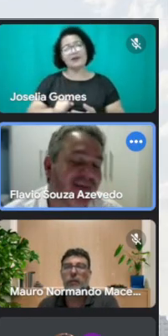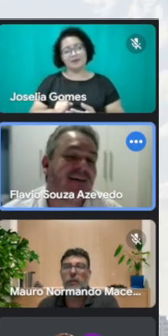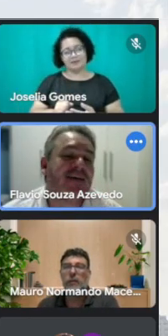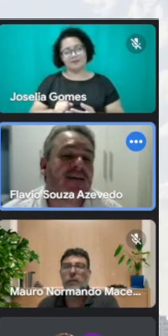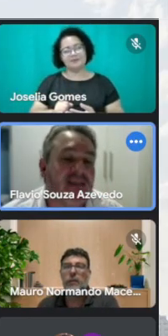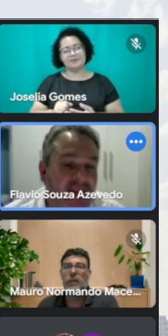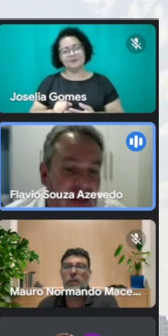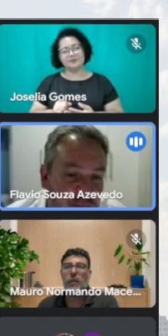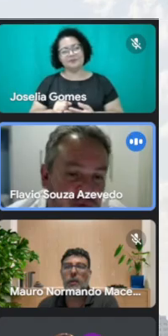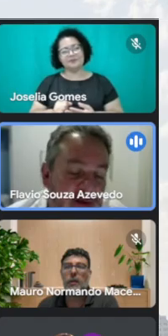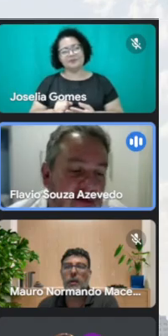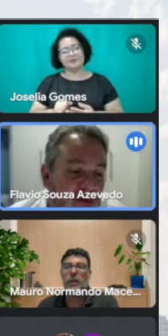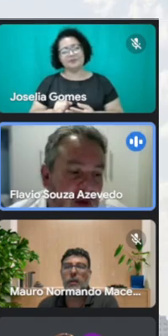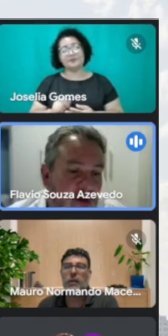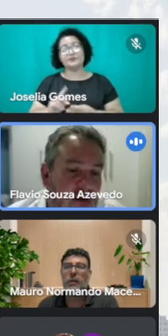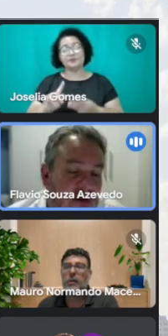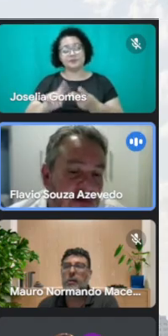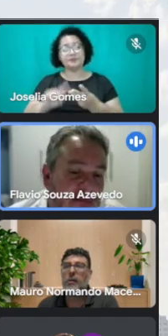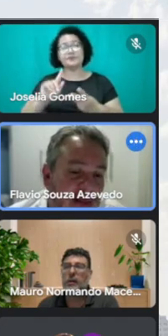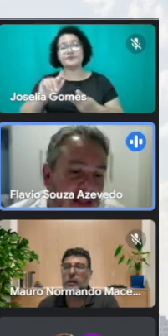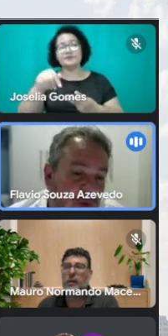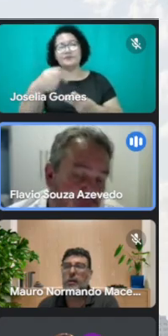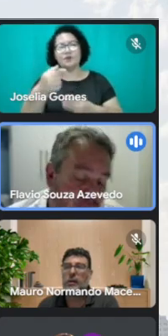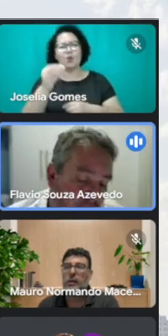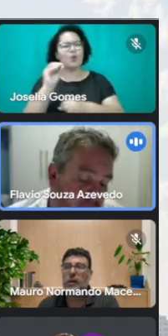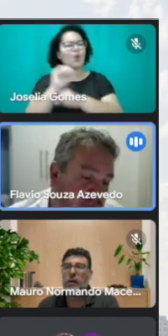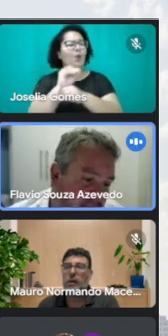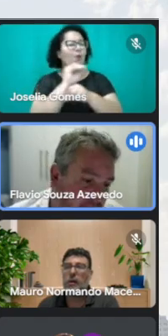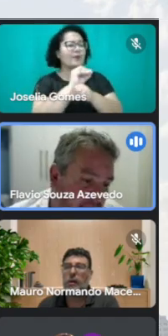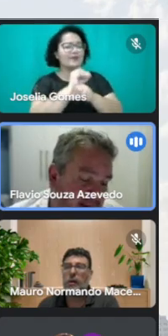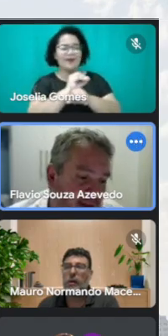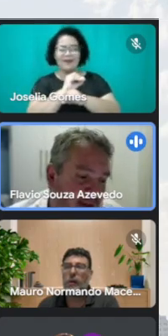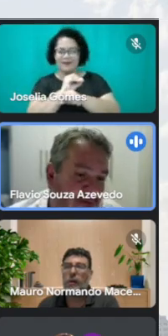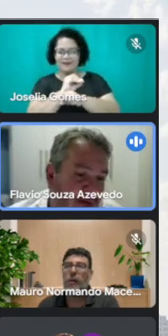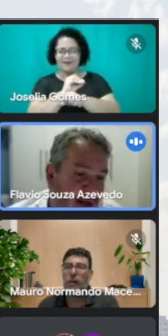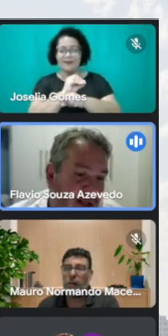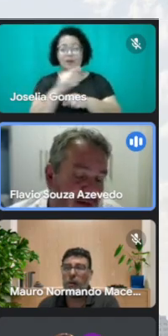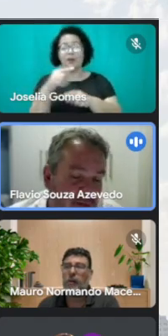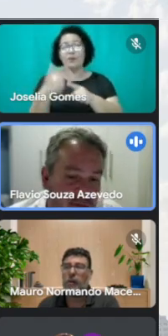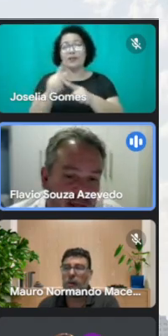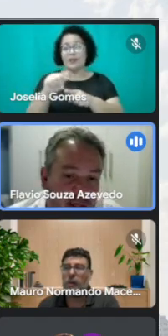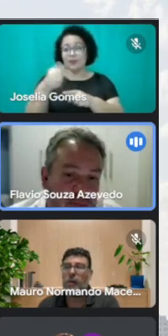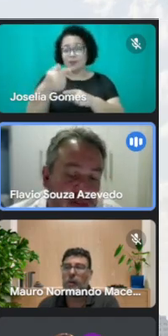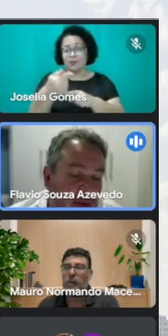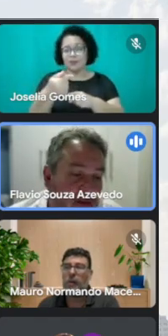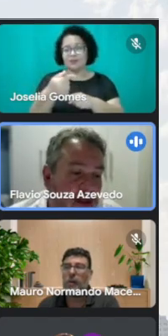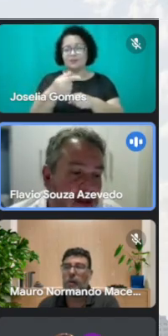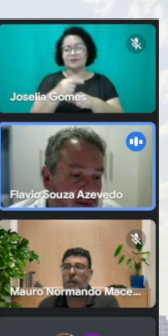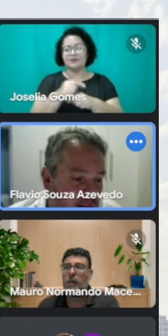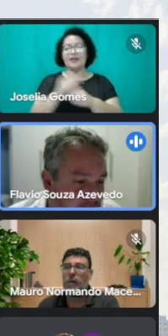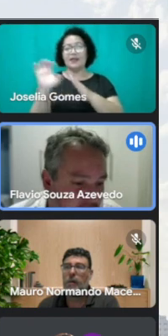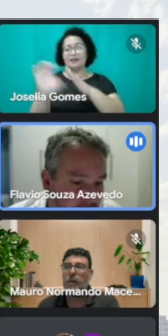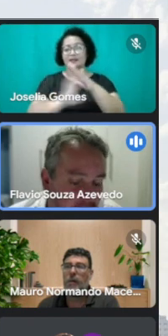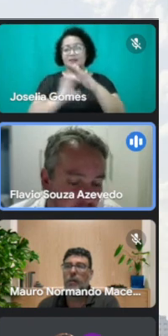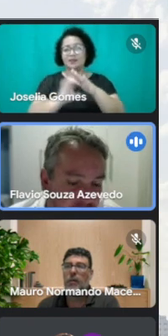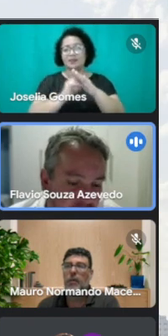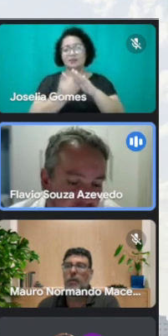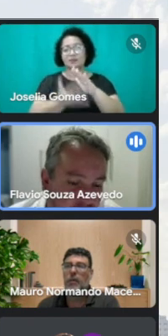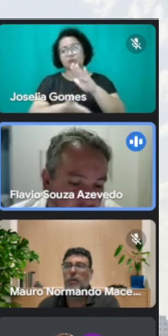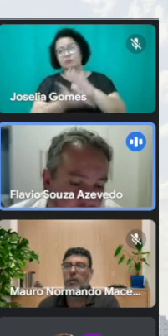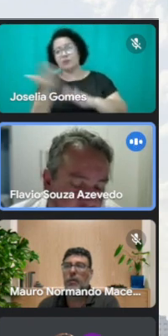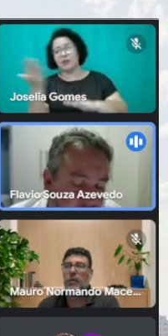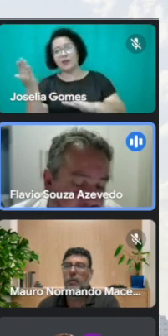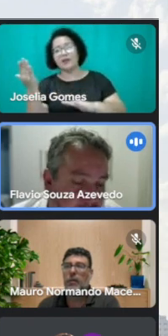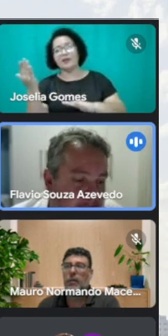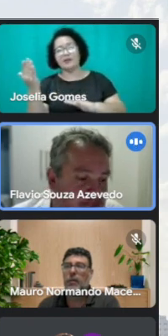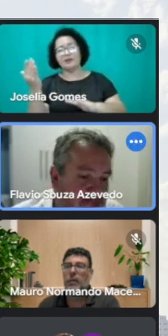funciona, e depois tomar conta, né? Porque depois o poder público sai, né? Fica ali uma equipezinha mantendo, quem vai observar